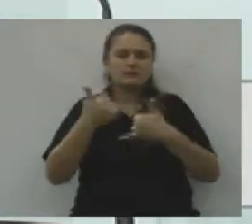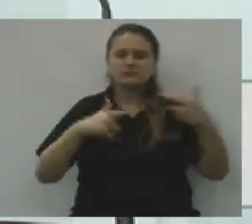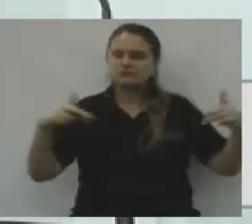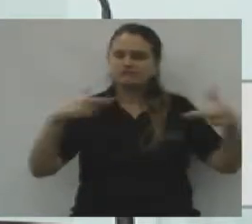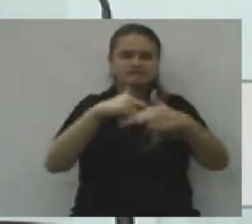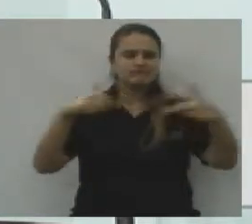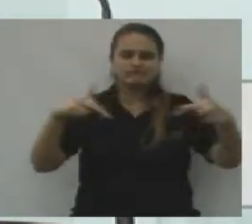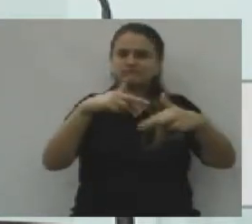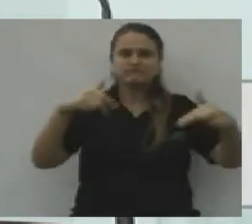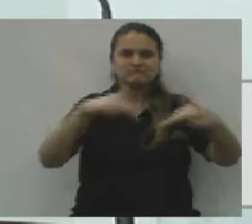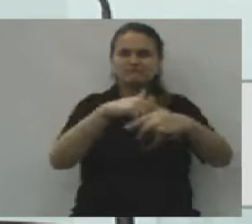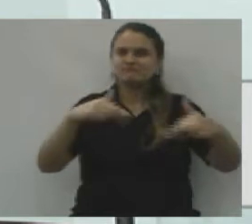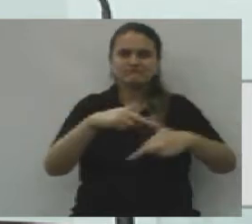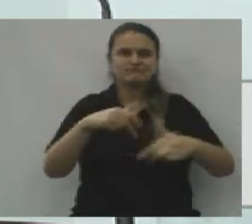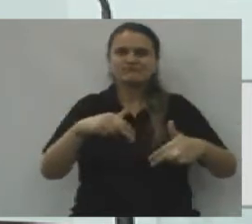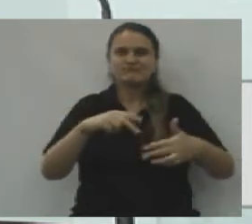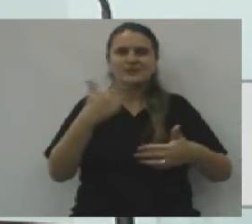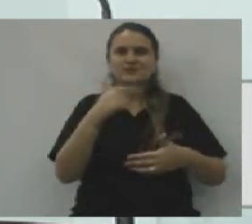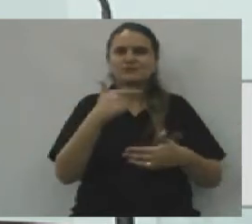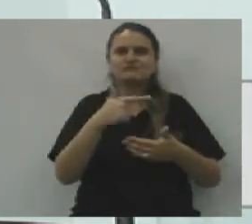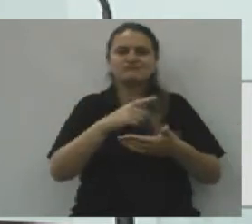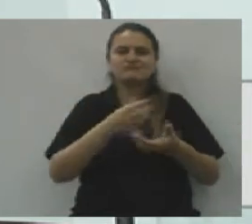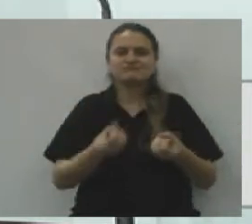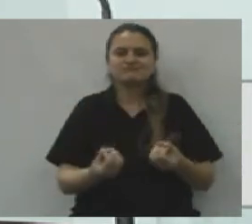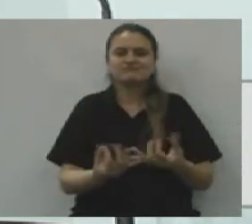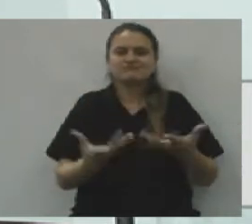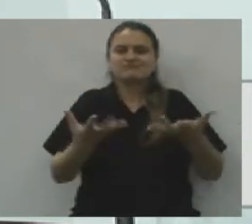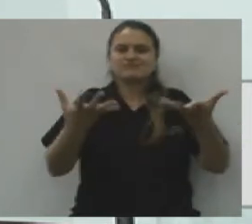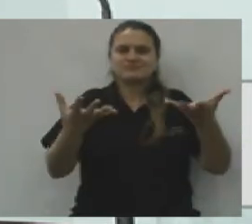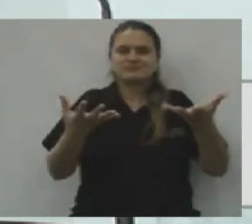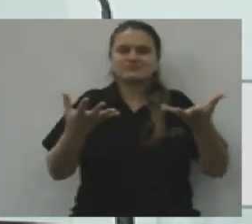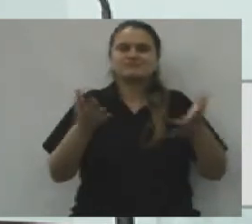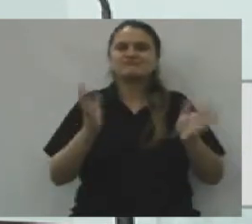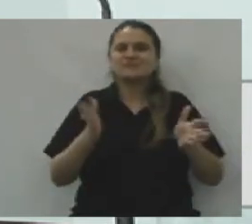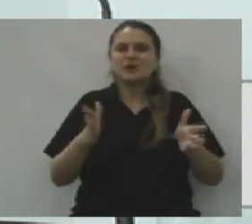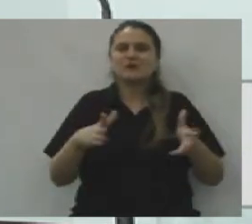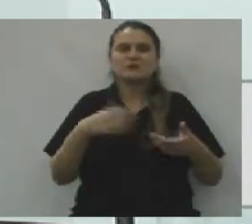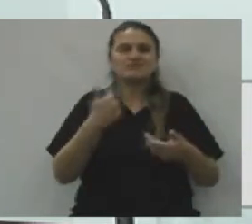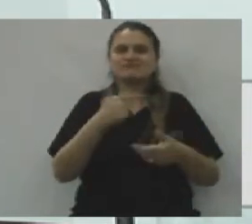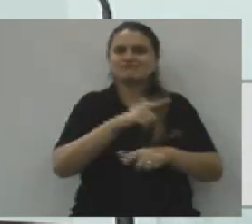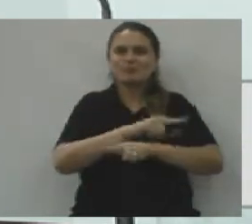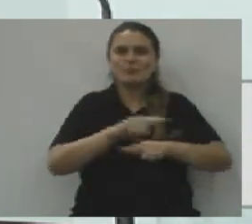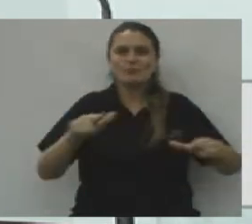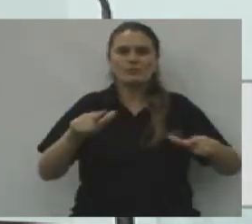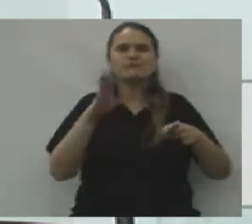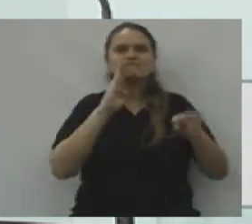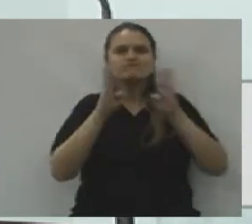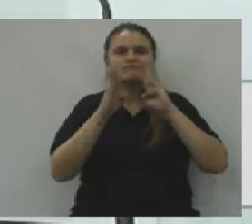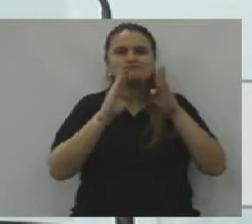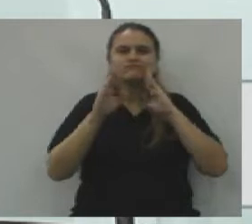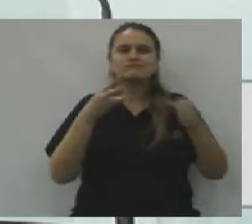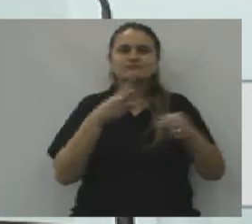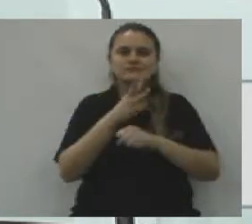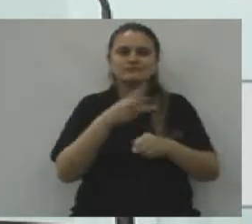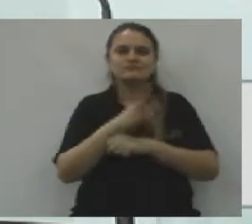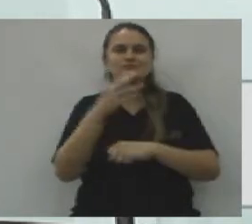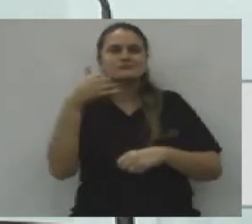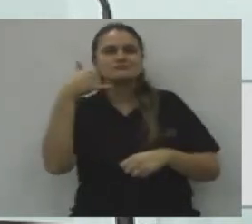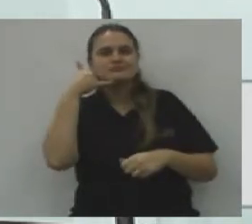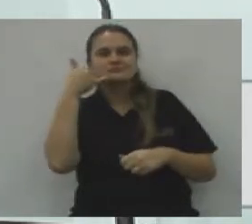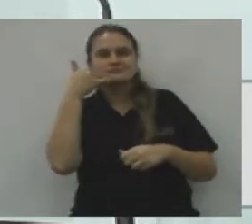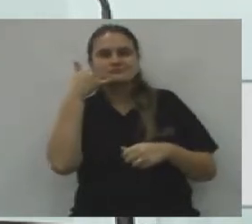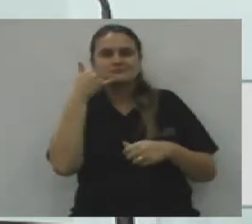Que não tinha nem outro calçado, no pé, de tanto que usava os campinhos. Mas as redes sociais evoluíram, mas ao mesmo